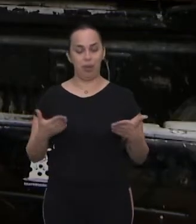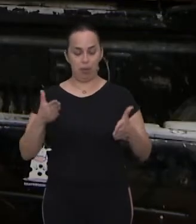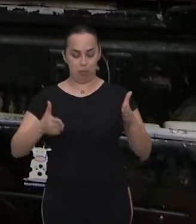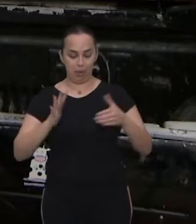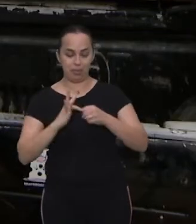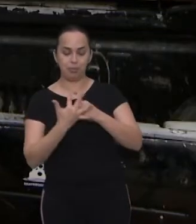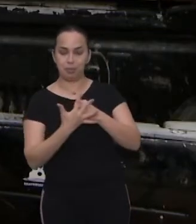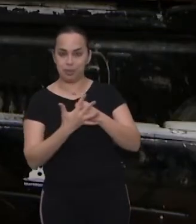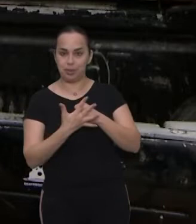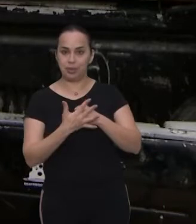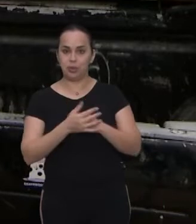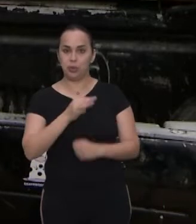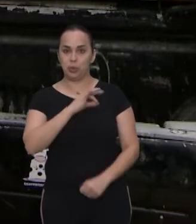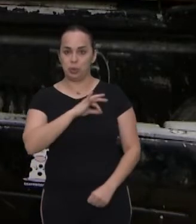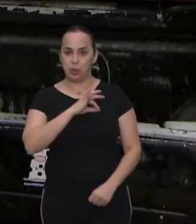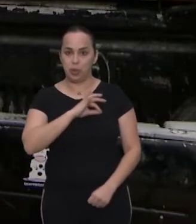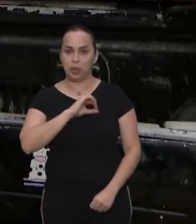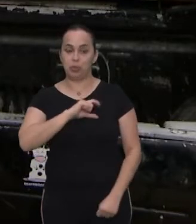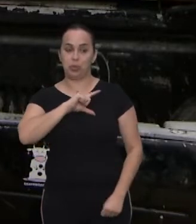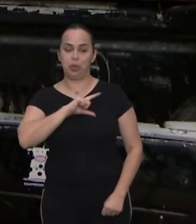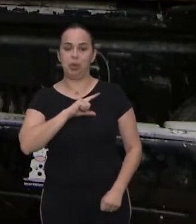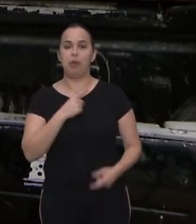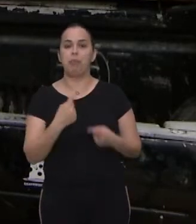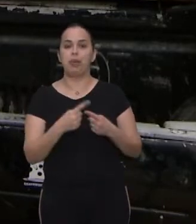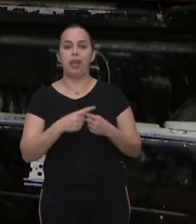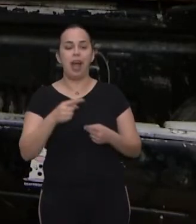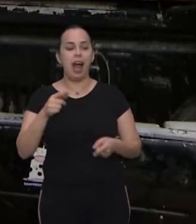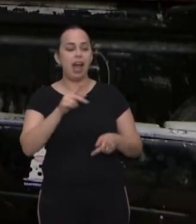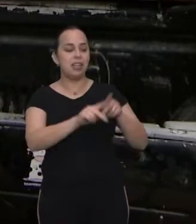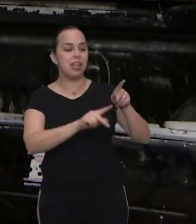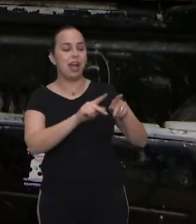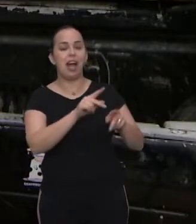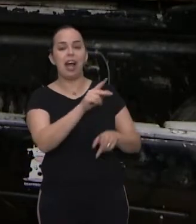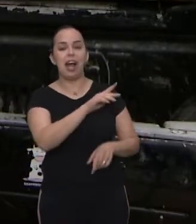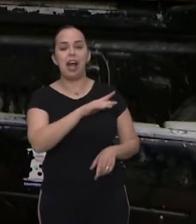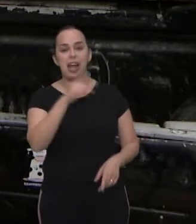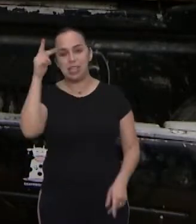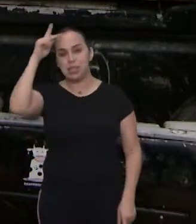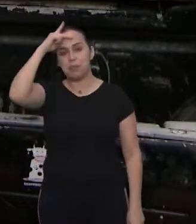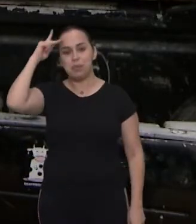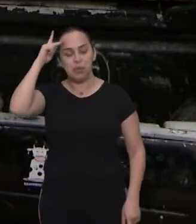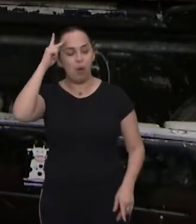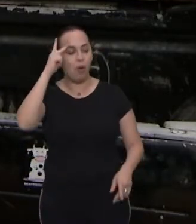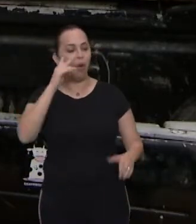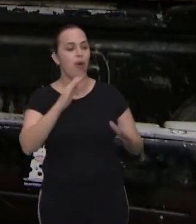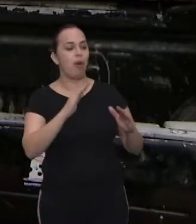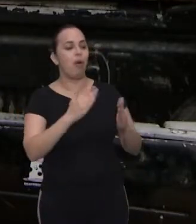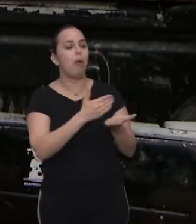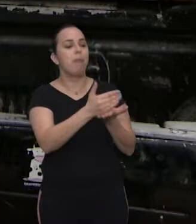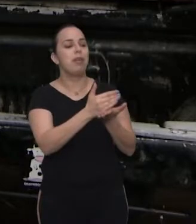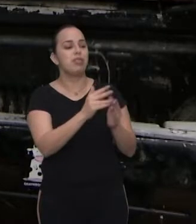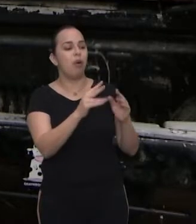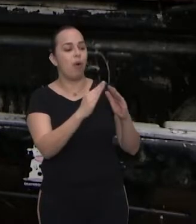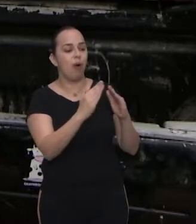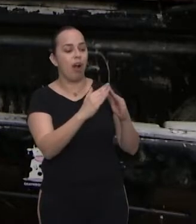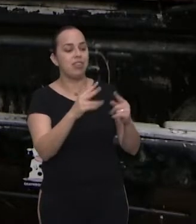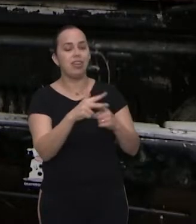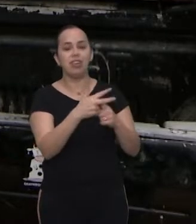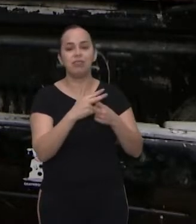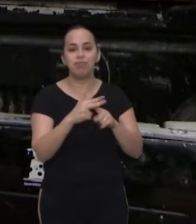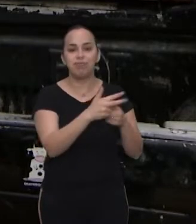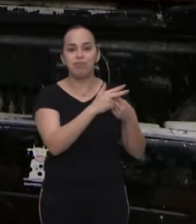um aumento significativo Agora durante a pandemia né muita reforma Então as pessoas se incomodam bastante relação a